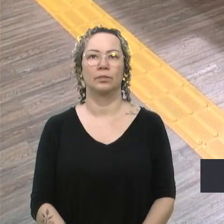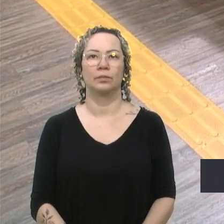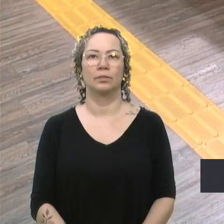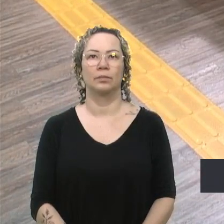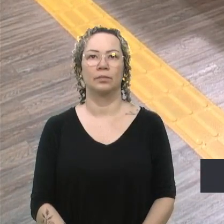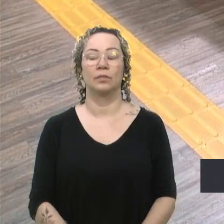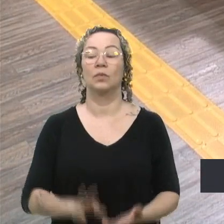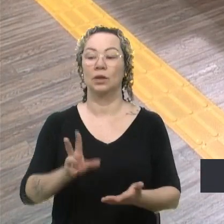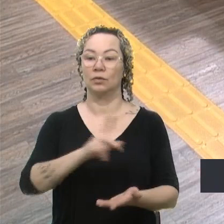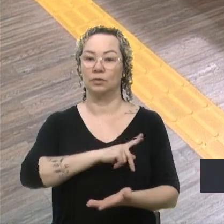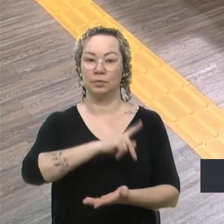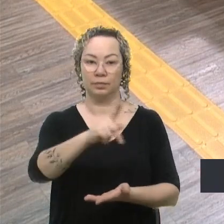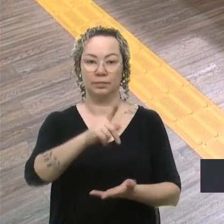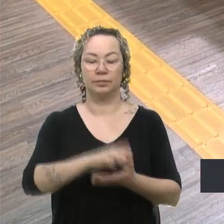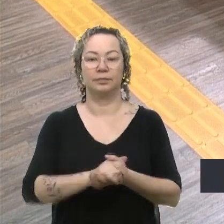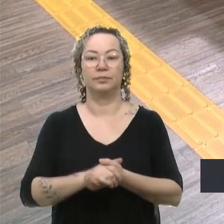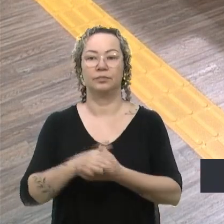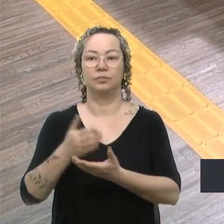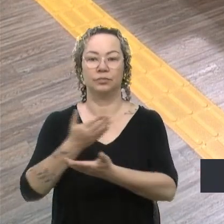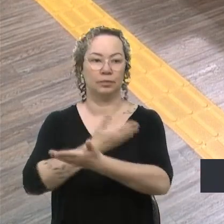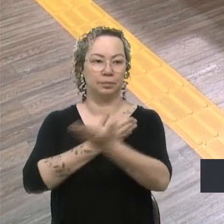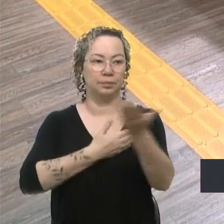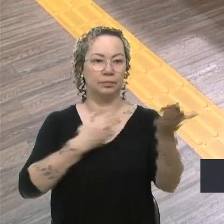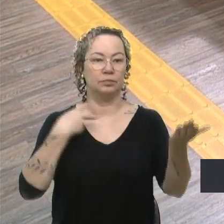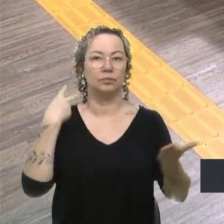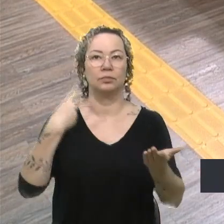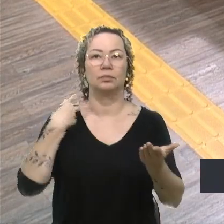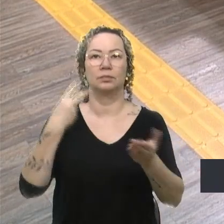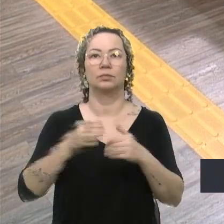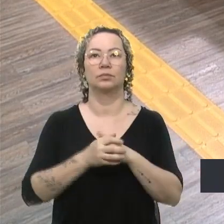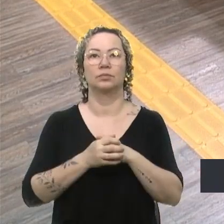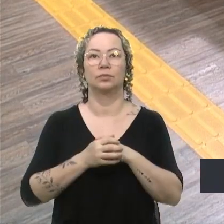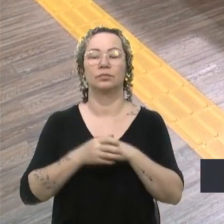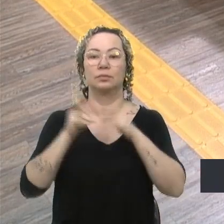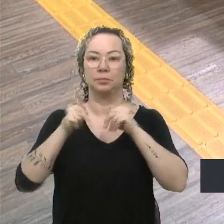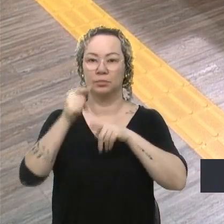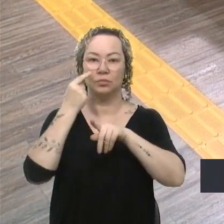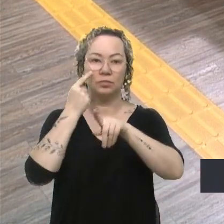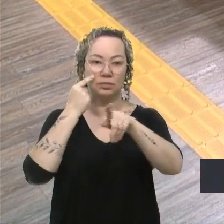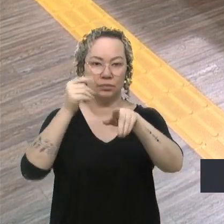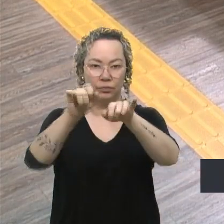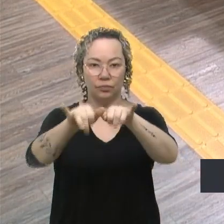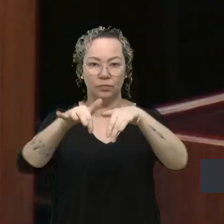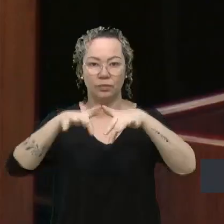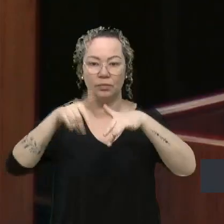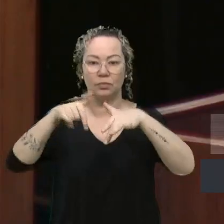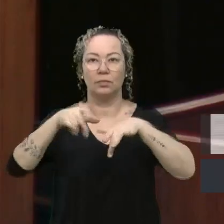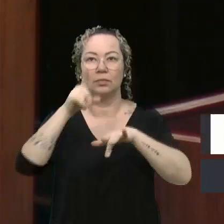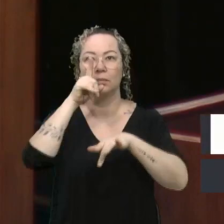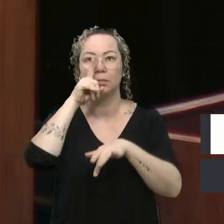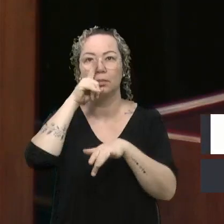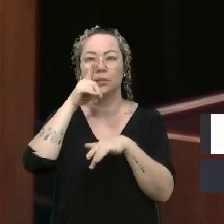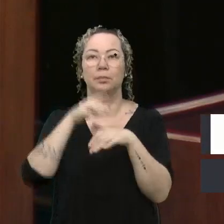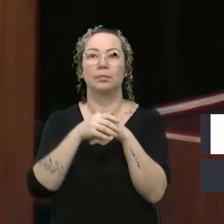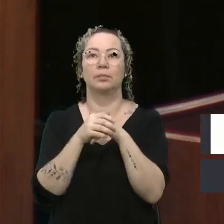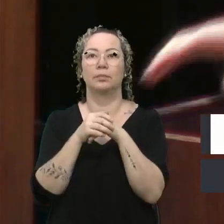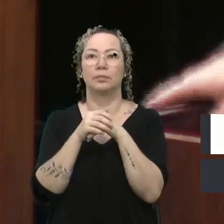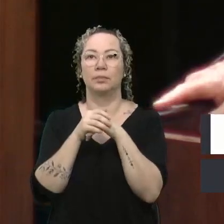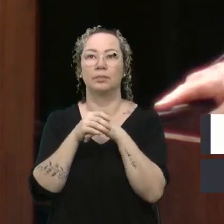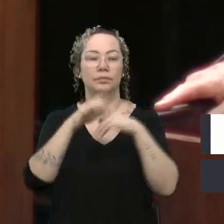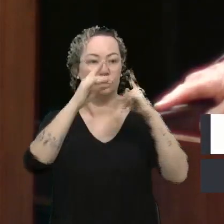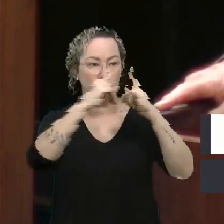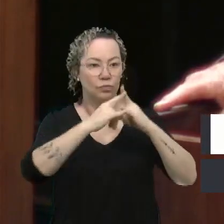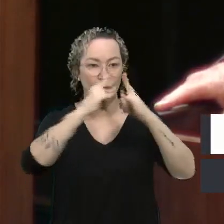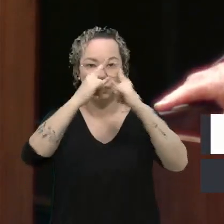Senhor presidente, caros colegas vereadores, a plateia que nos assistem, as mães, as entidades,